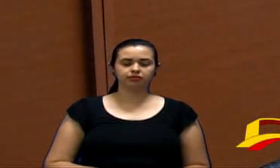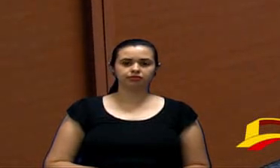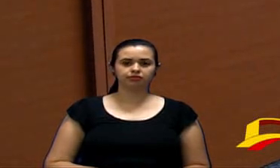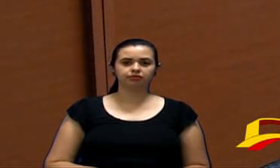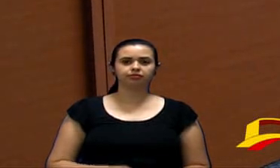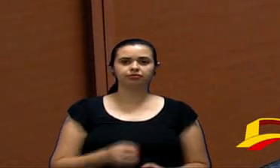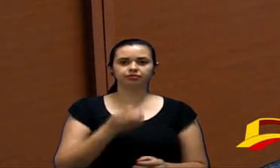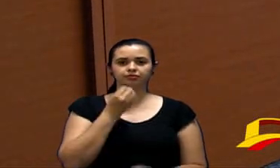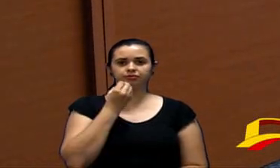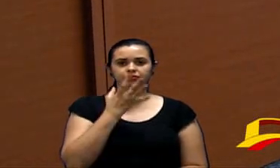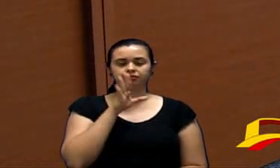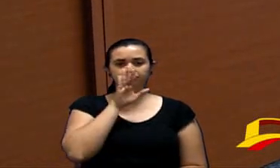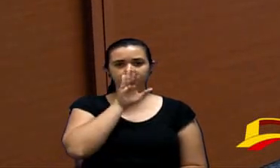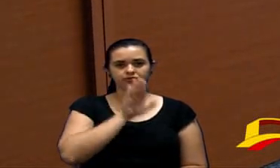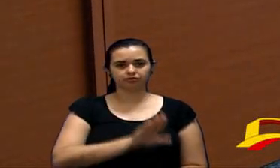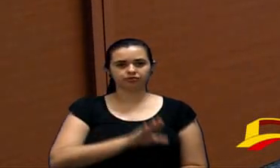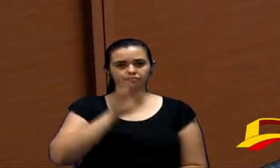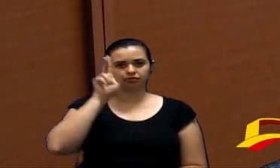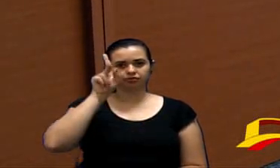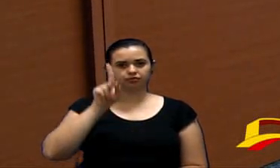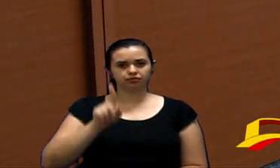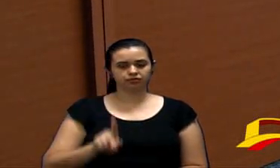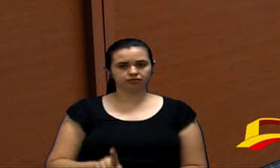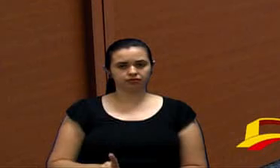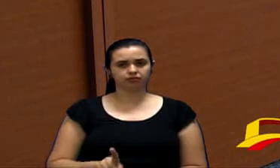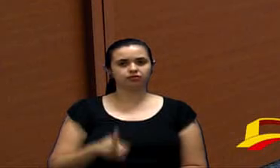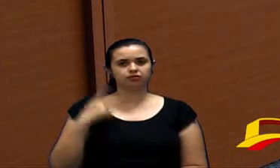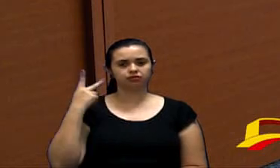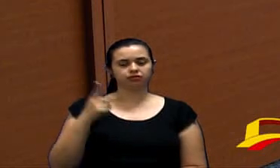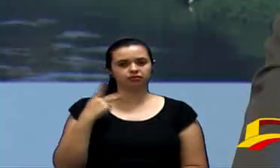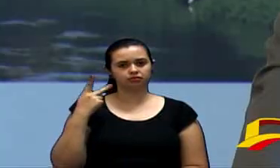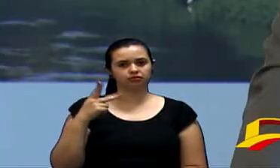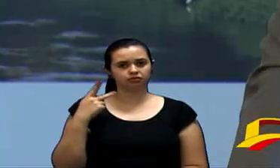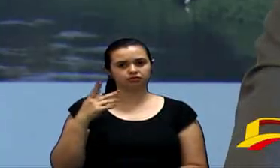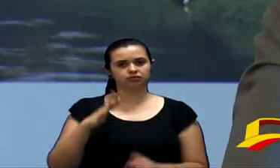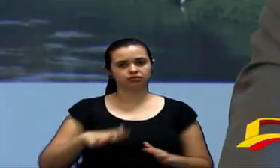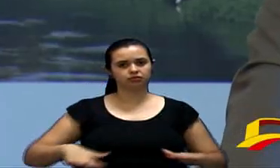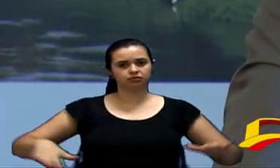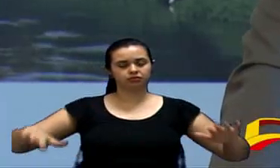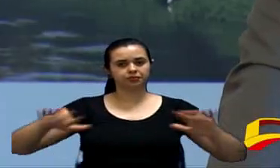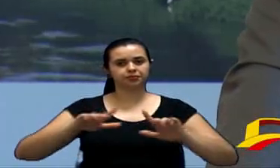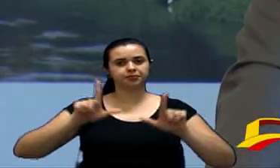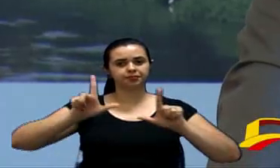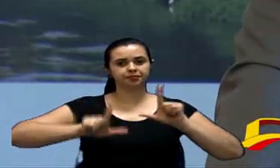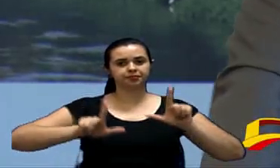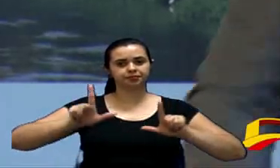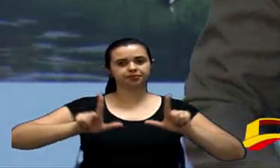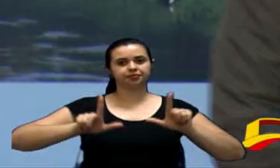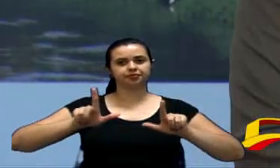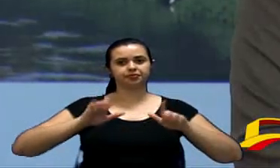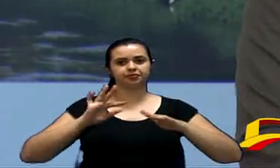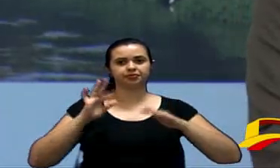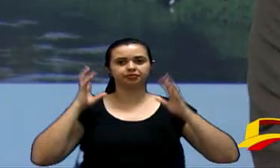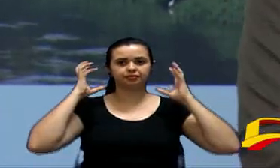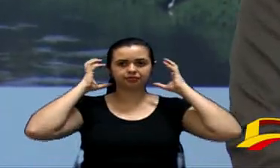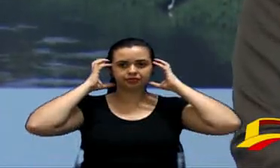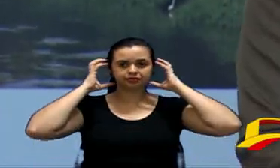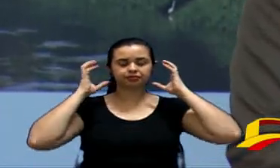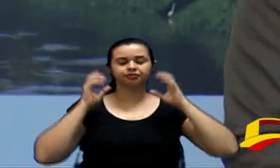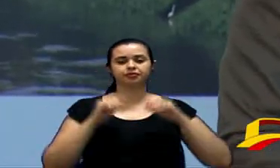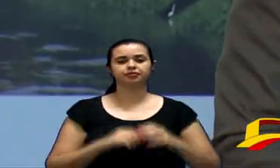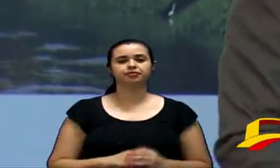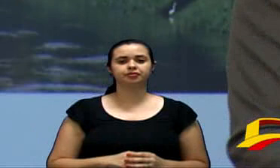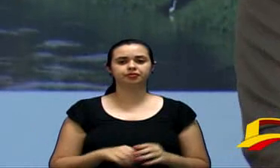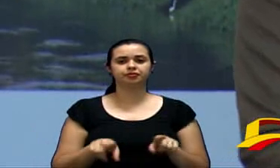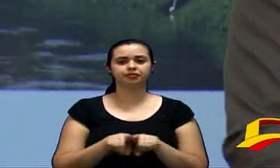Boa tarde, presidente. Boa tarde, nobres vereadores e nobres vereadoras, a todos que nos assistem na TV Câmara, na Rádio Câmara e